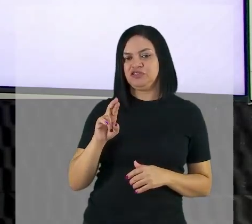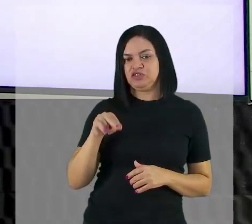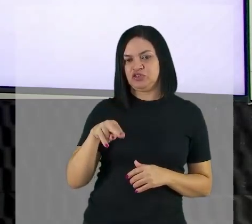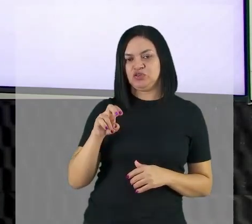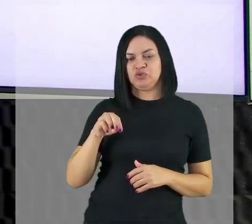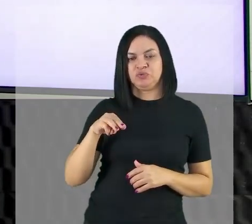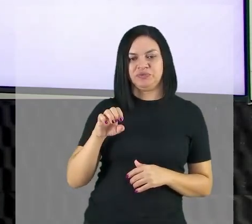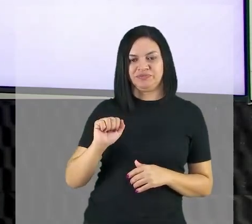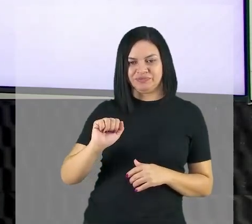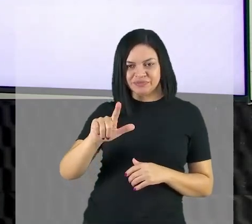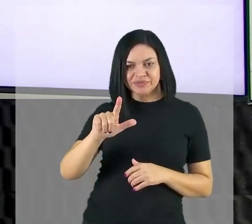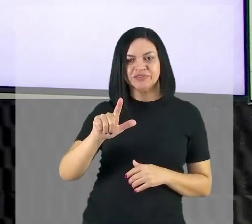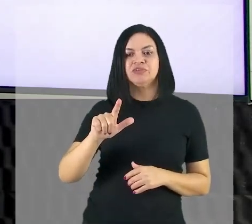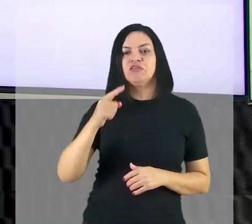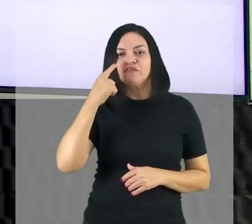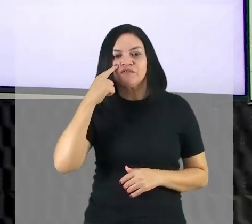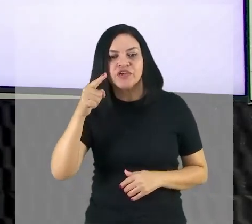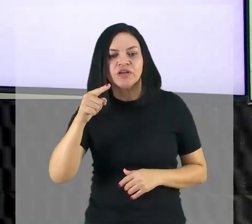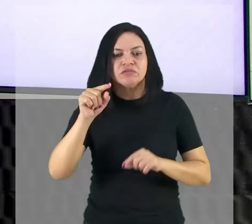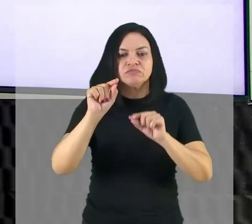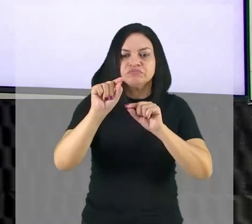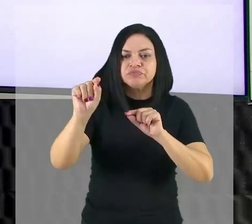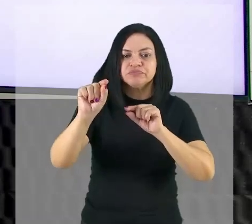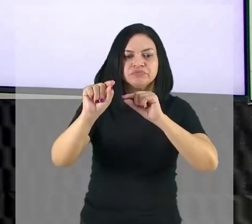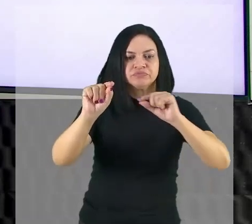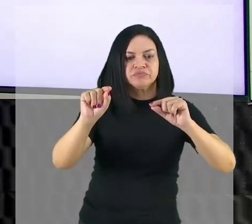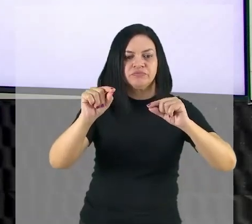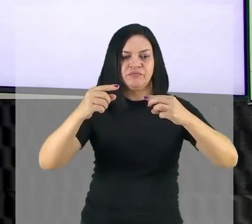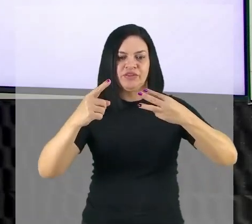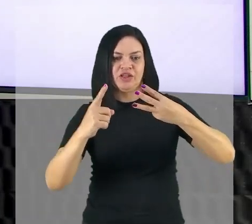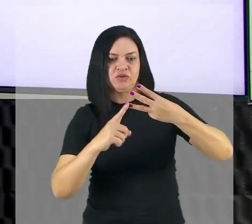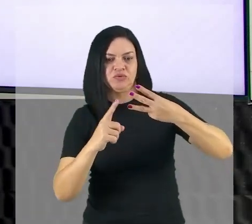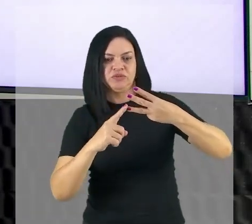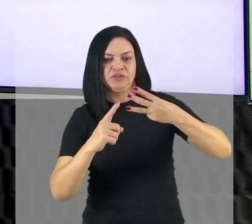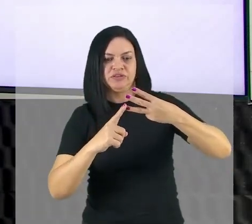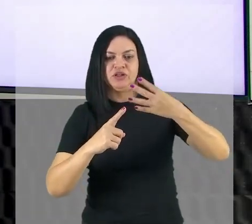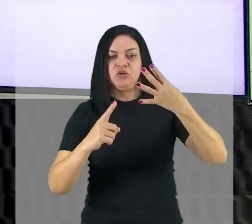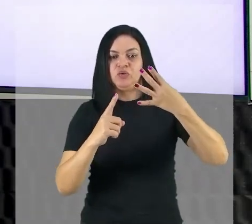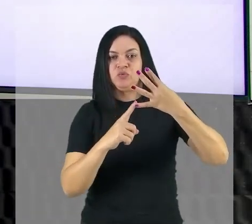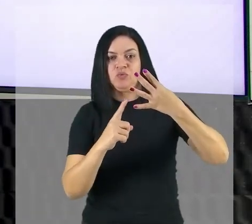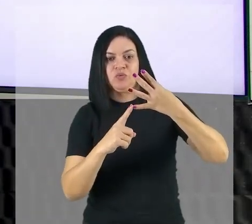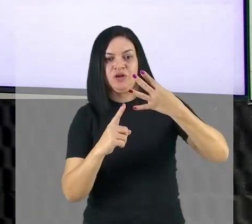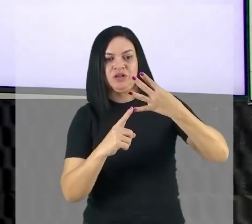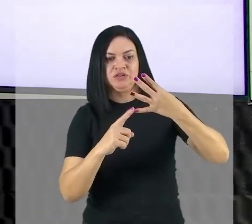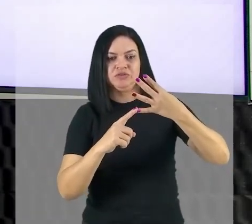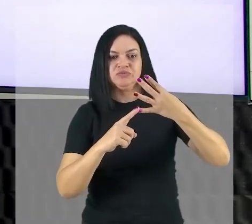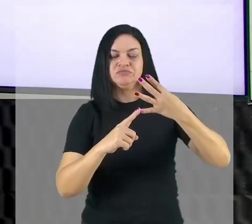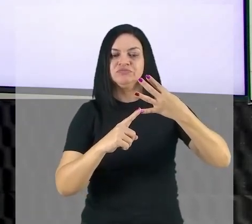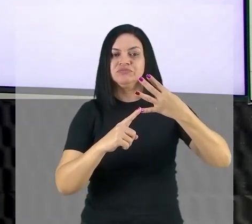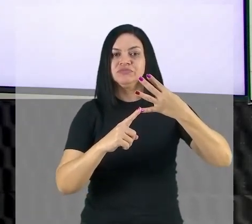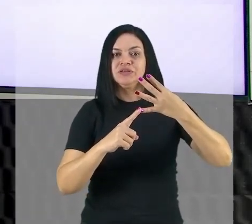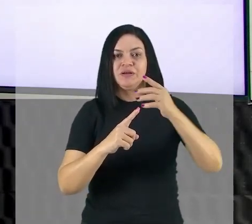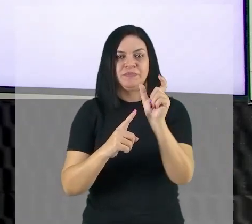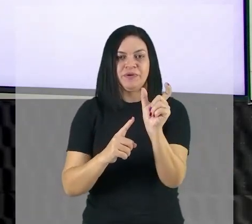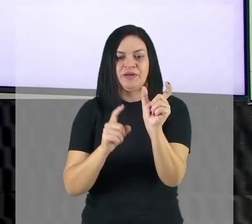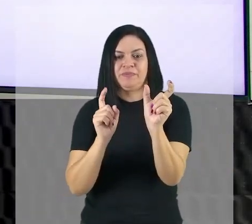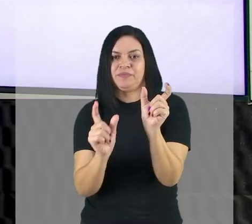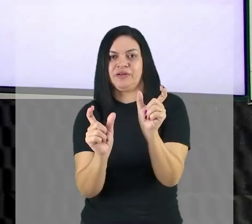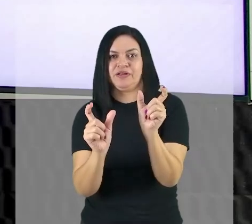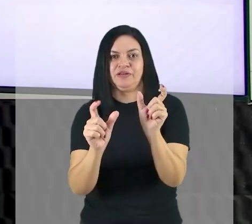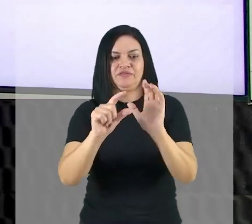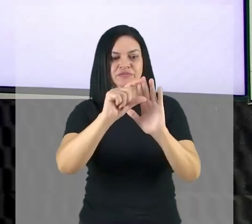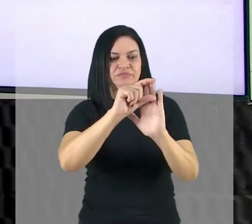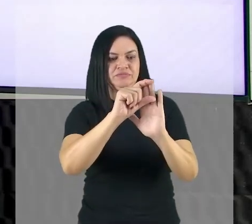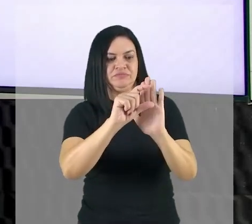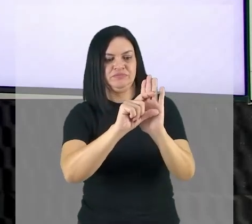que aparecem respectivamente no terceiro parágrafo e no quarto parágrafo, elas representam